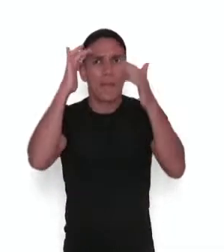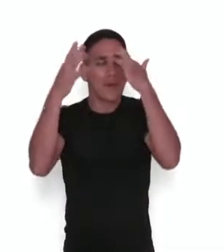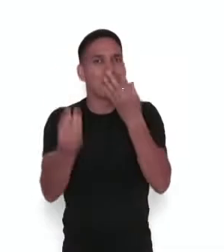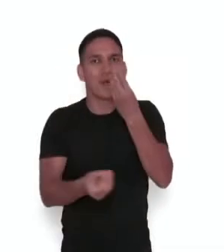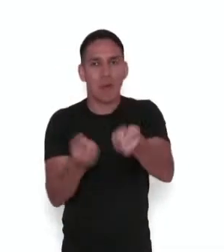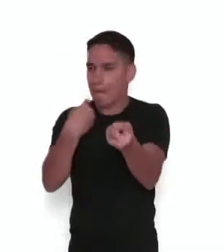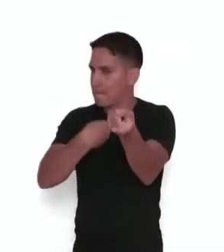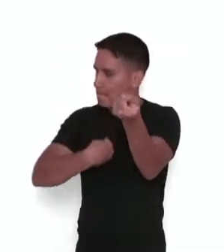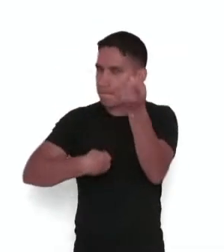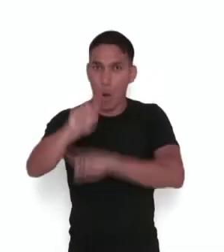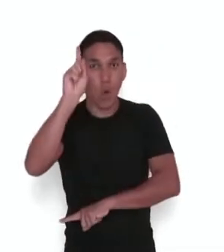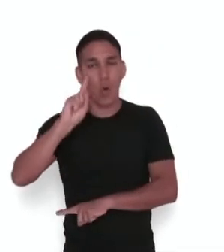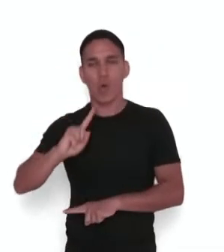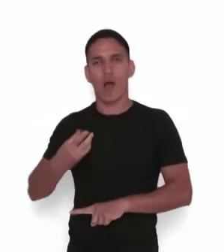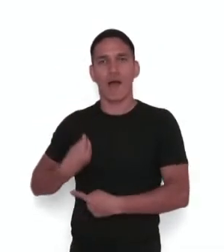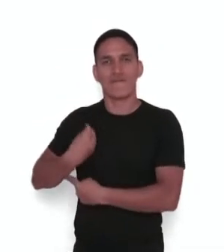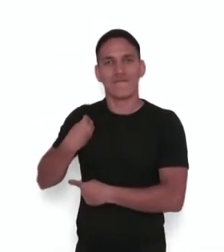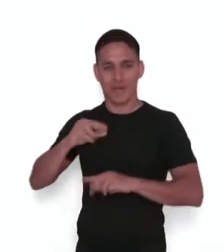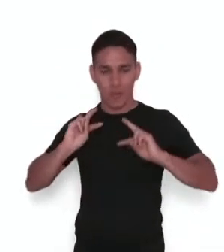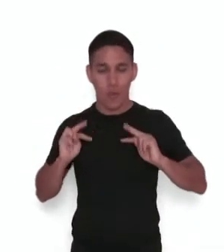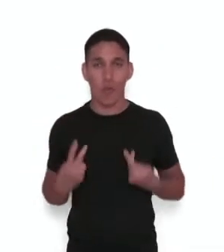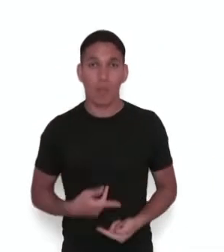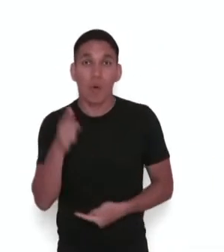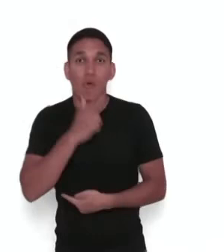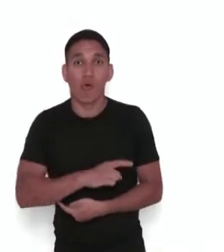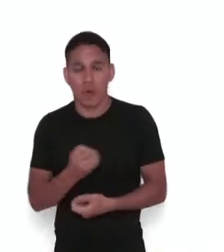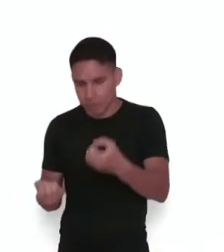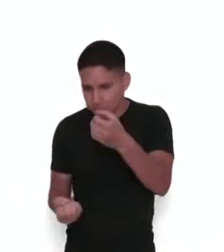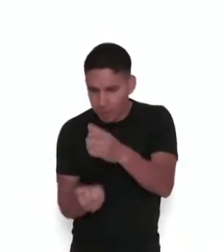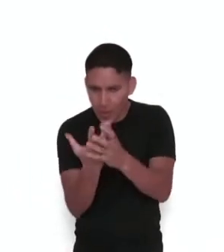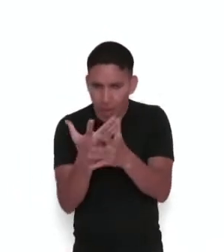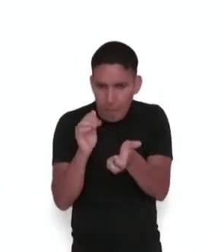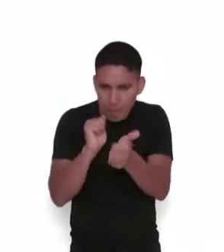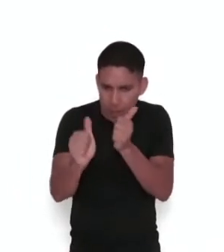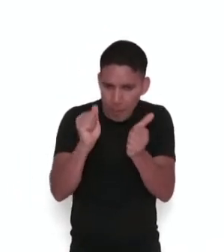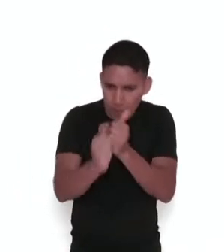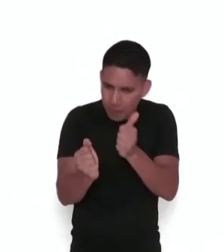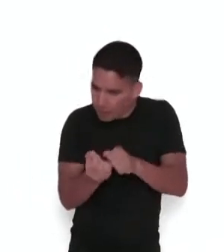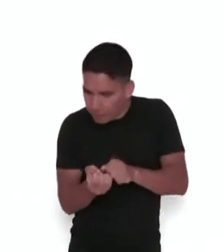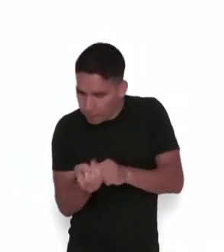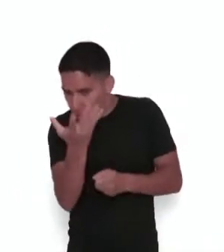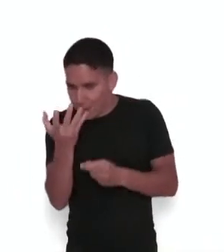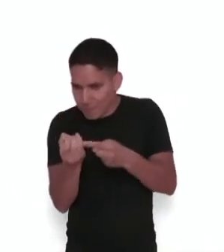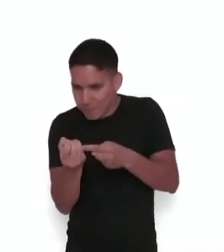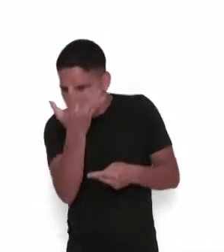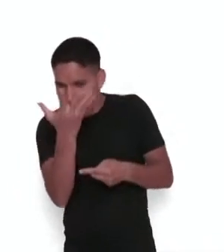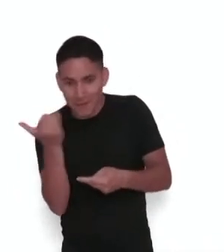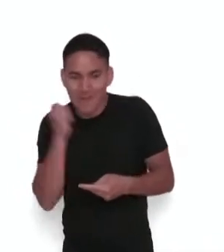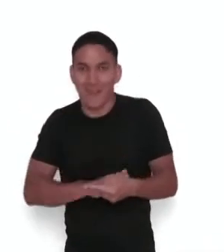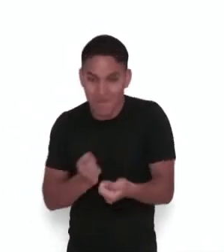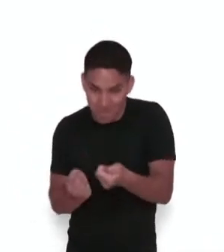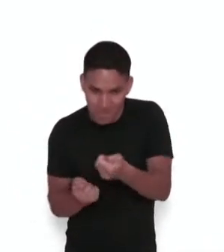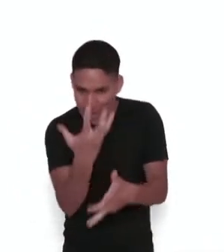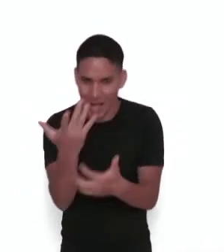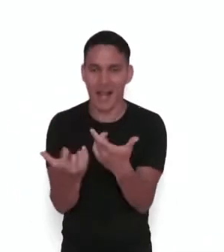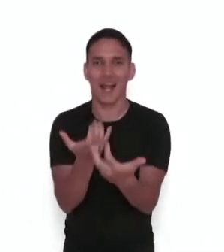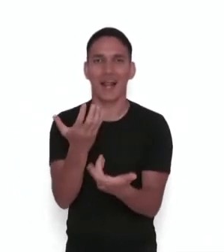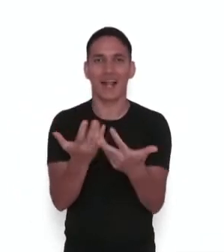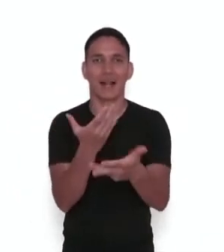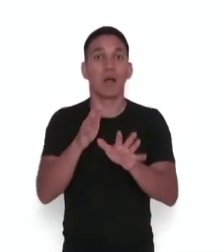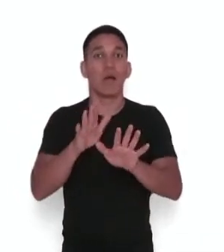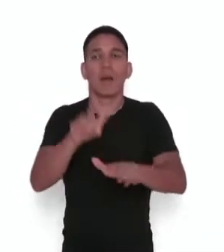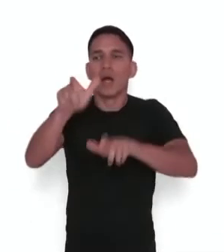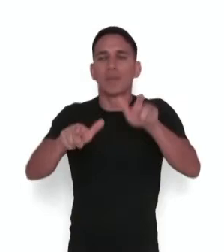o destino da humanidade quando se conseguiu recriar uma fagulha e a luz do fogo. Contudo, as pessoas queriam